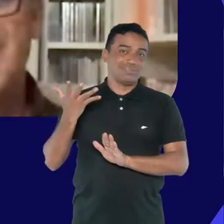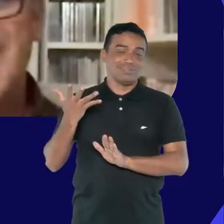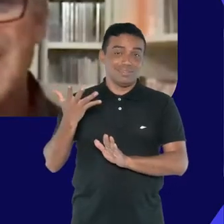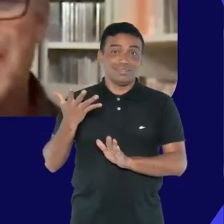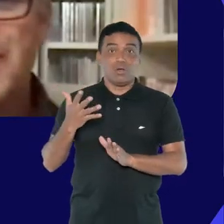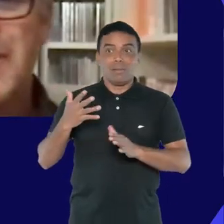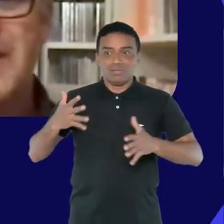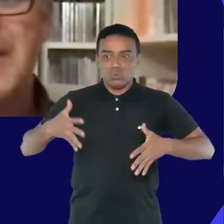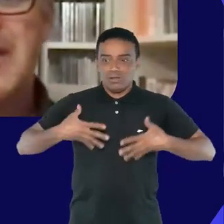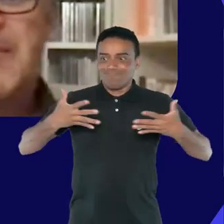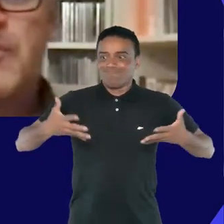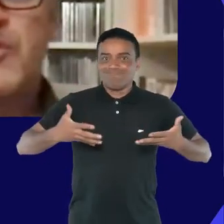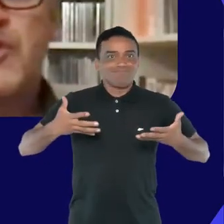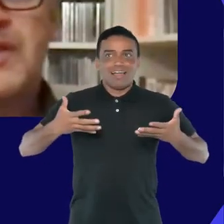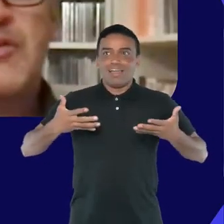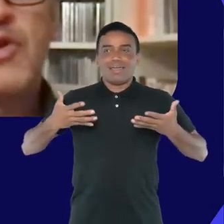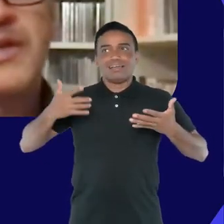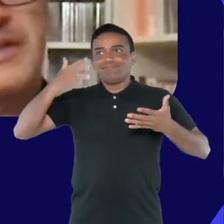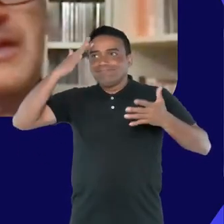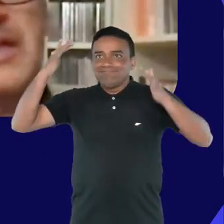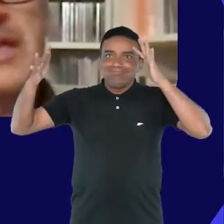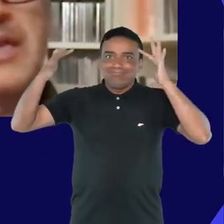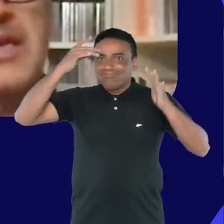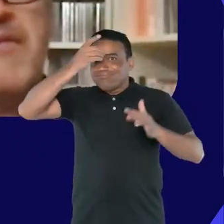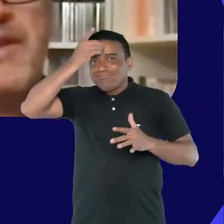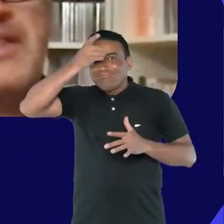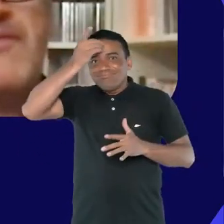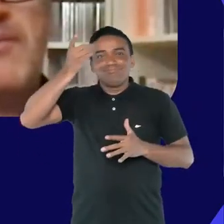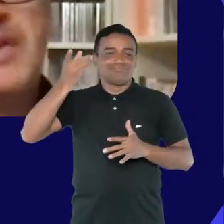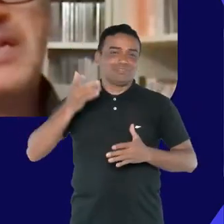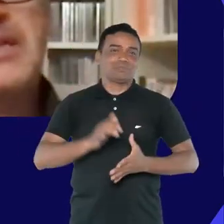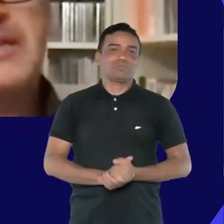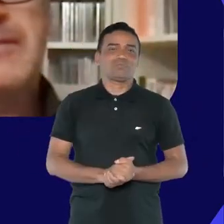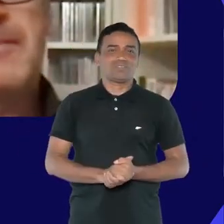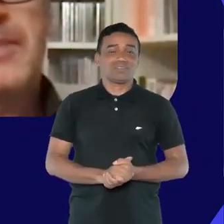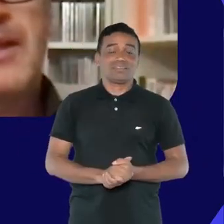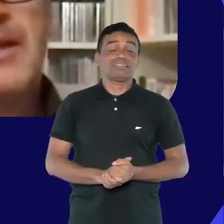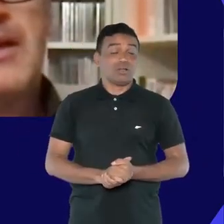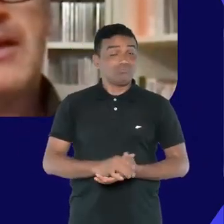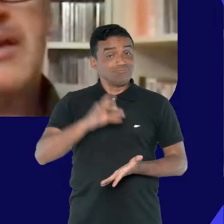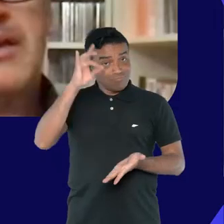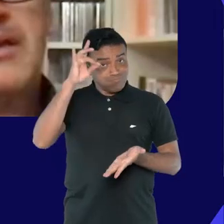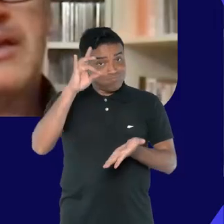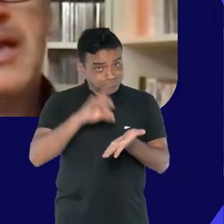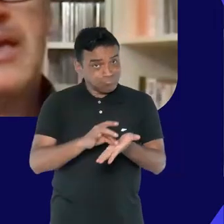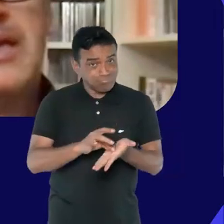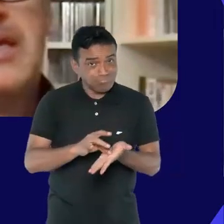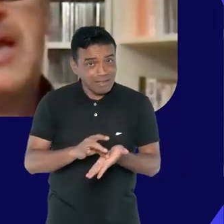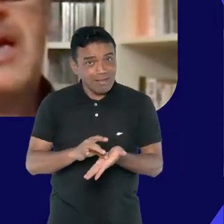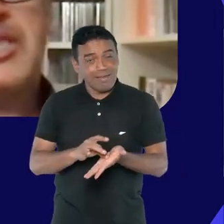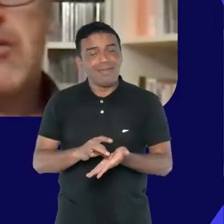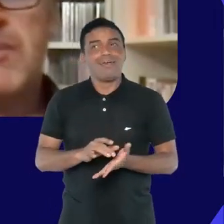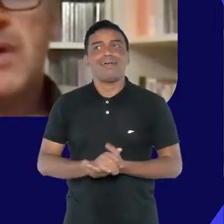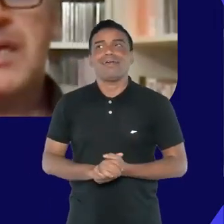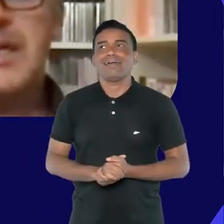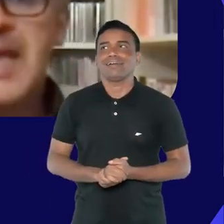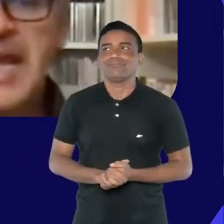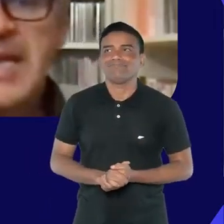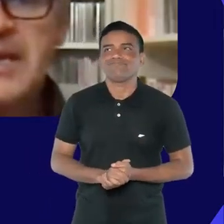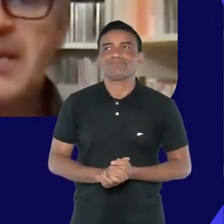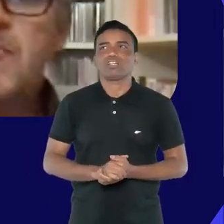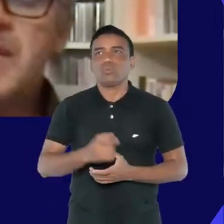aspiração do que outra coisa. E efetivamente aqui há já